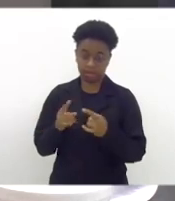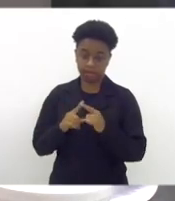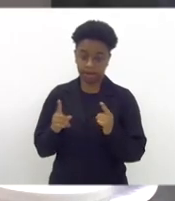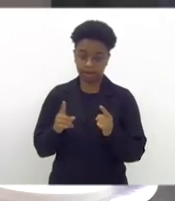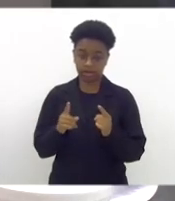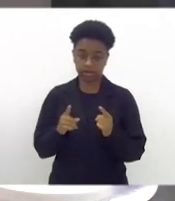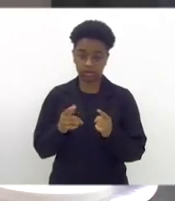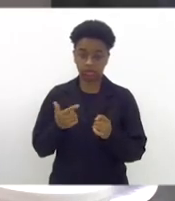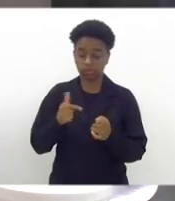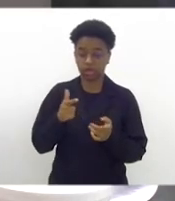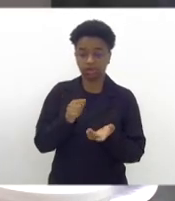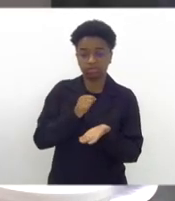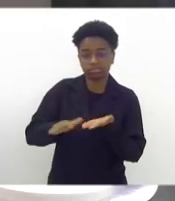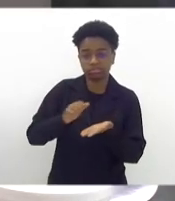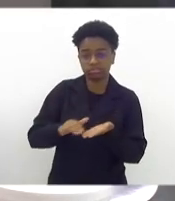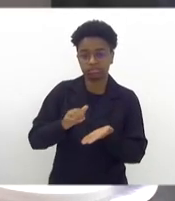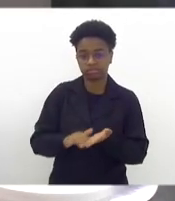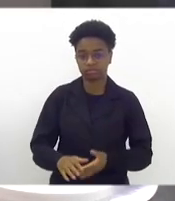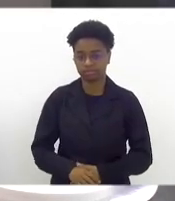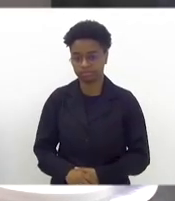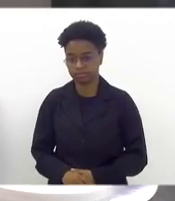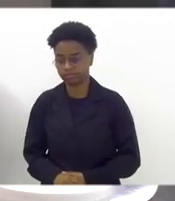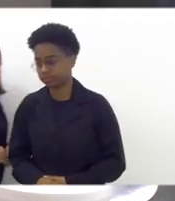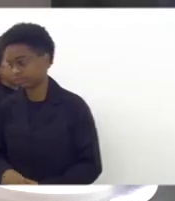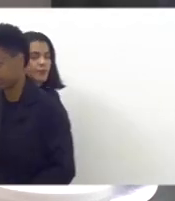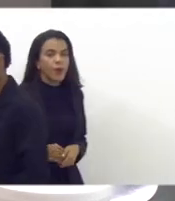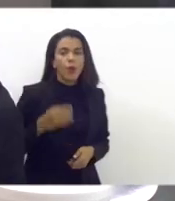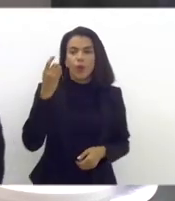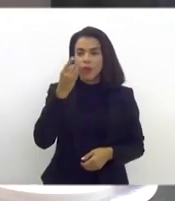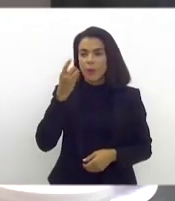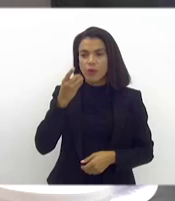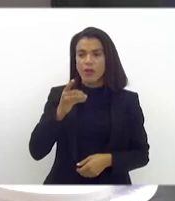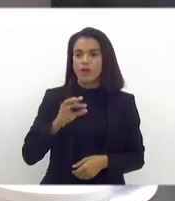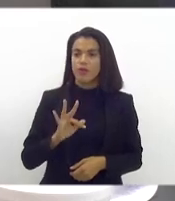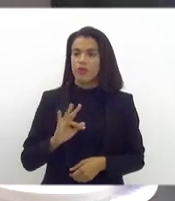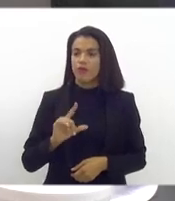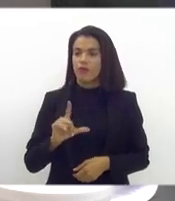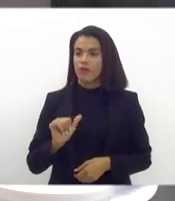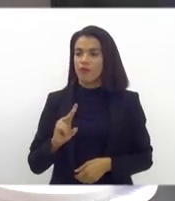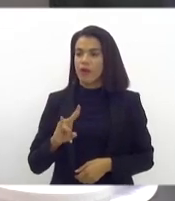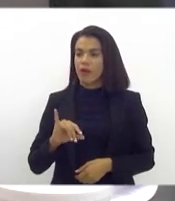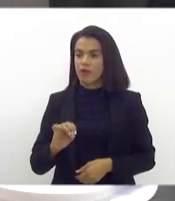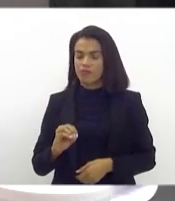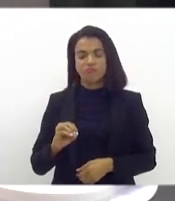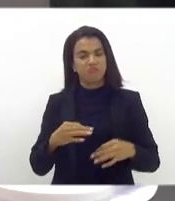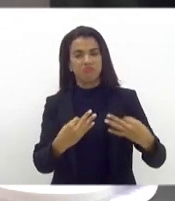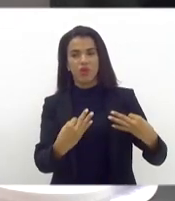Necessariamente não está gerando custos. Então, a ponderação do deputado Flávio Serafini é absolutamente